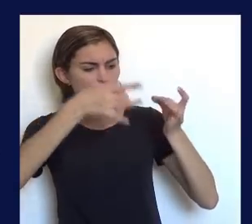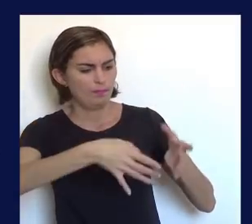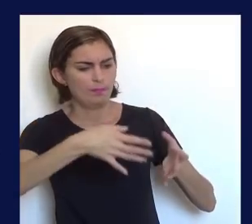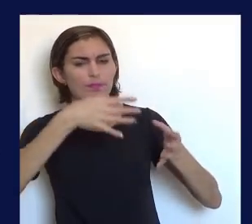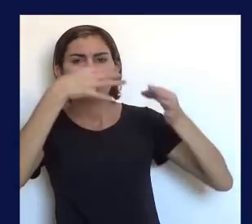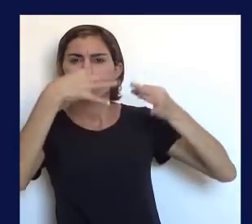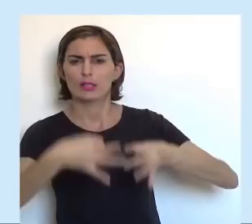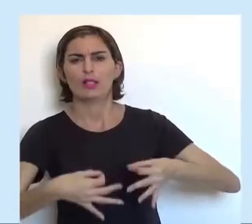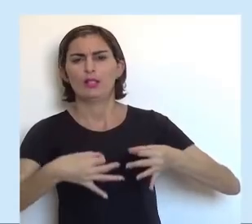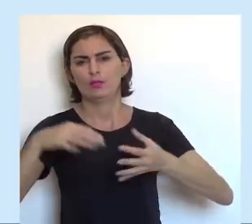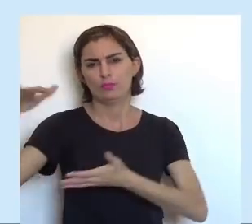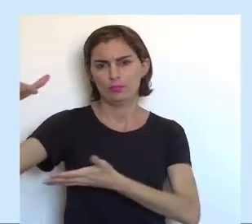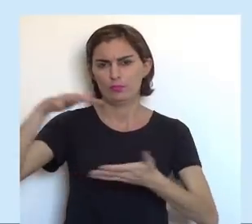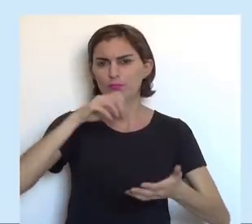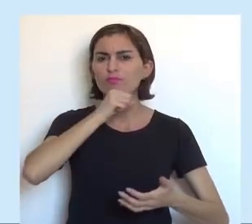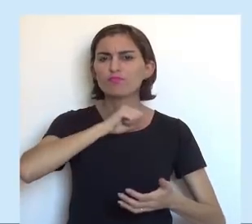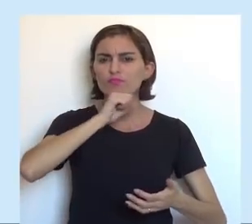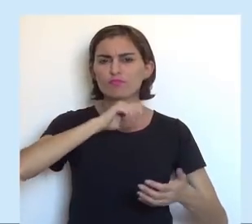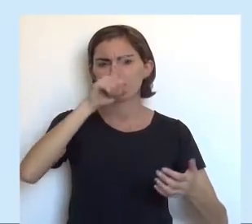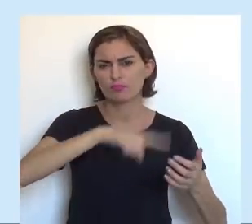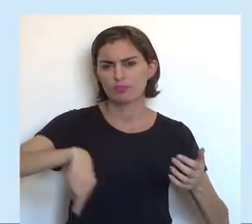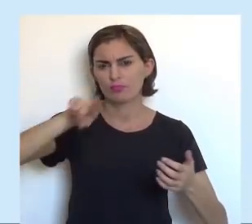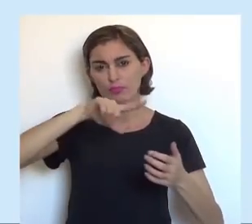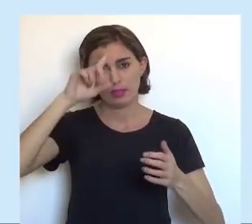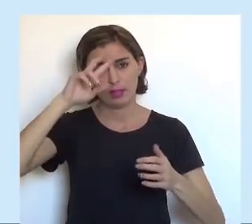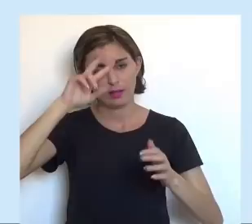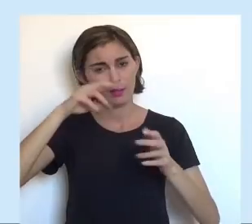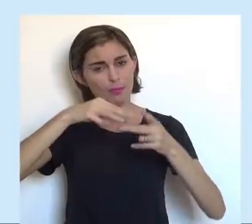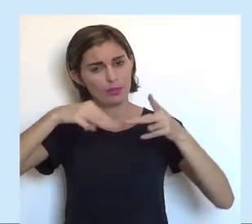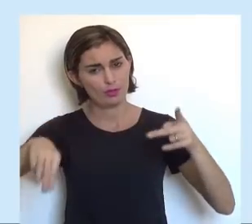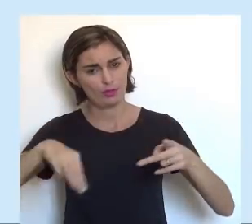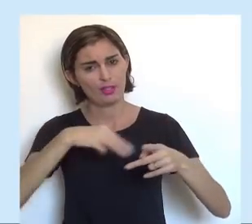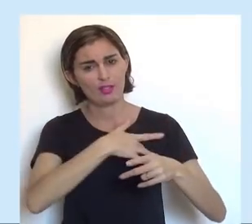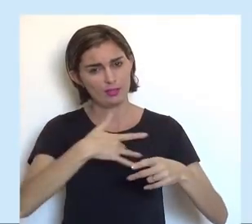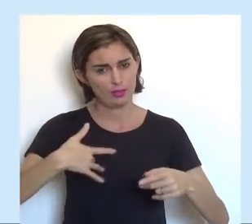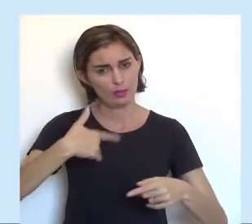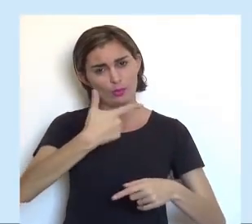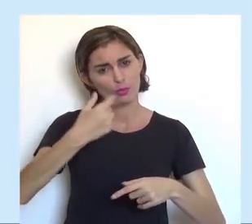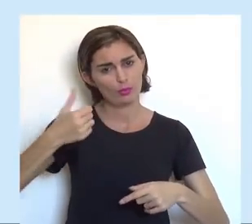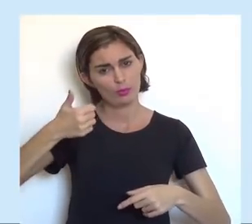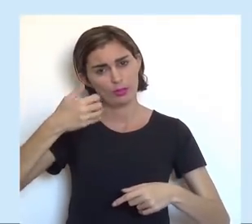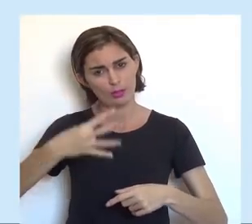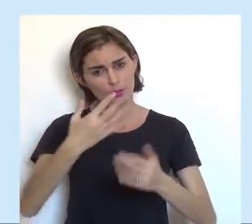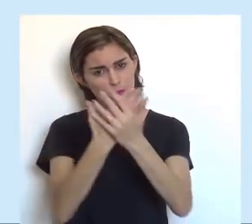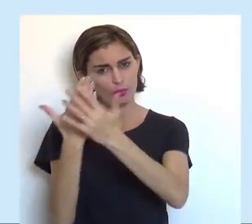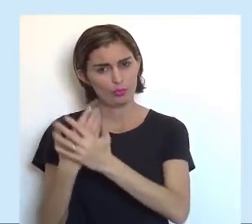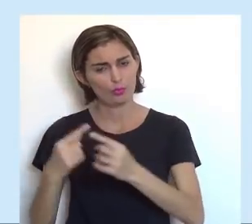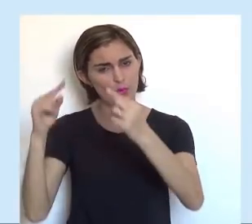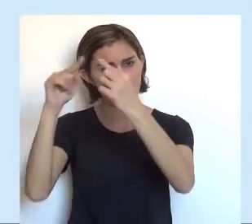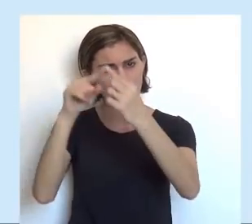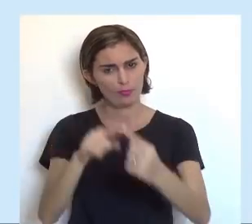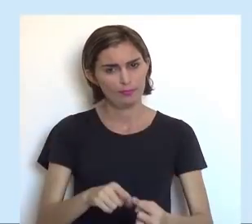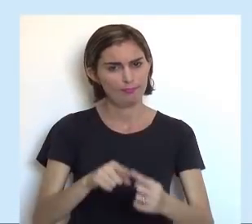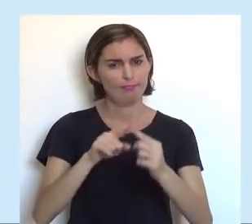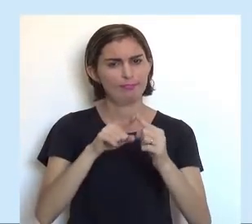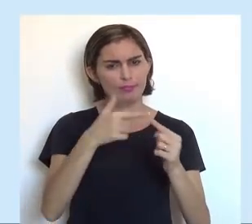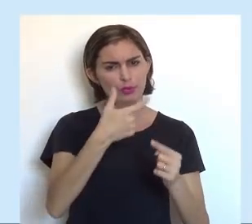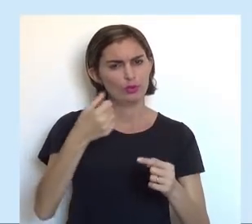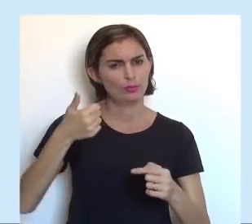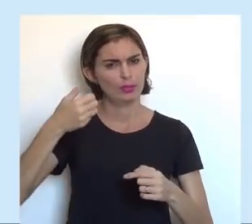forma correta. Lembre-se daquele dado do Ministério de Saúde de 2014, quando estudou a relação